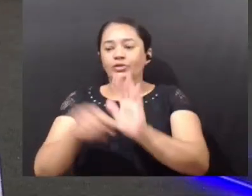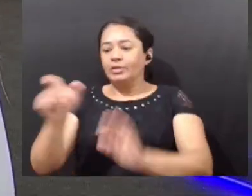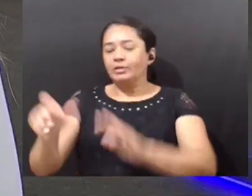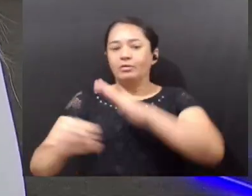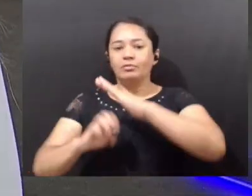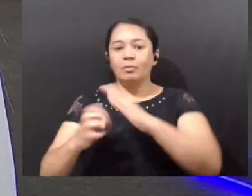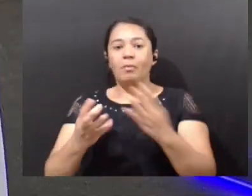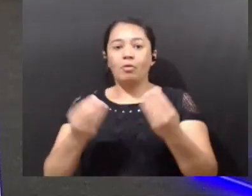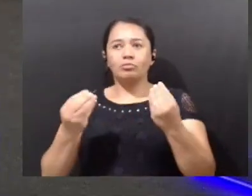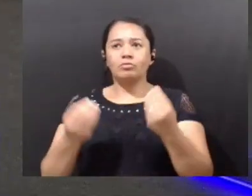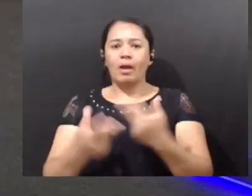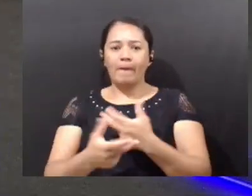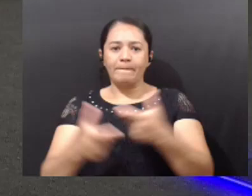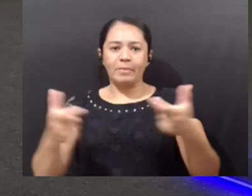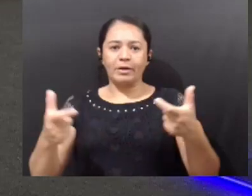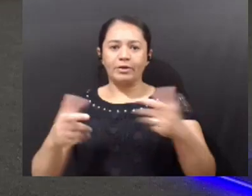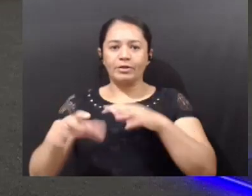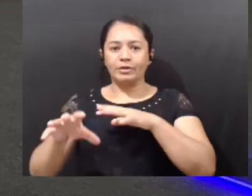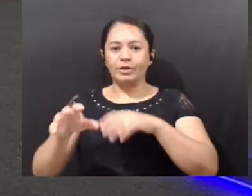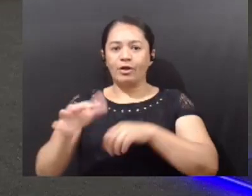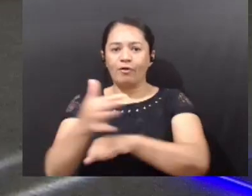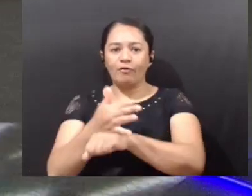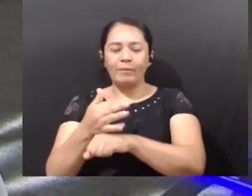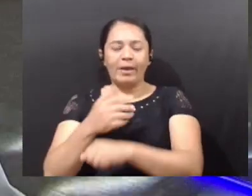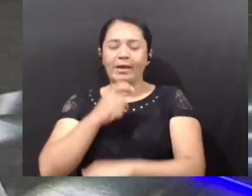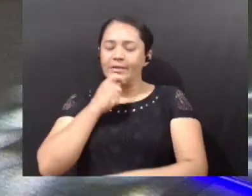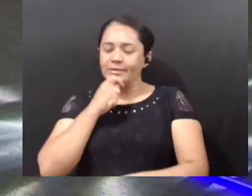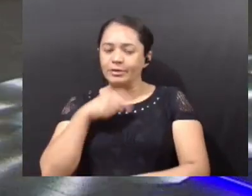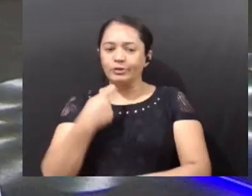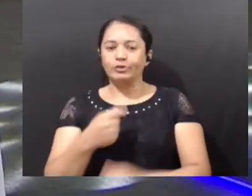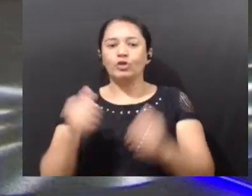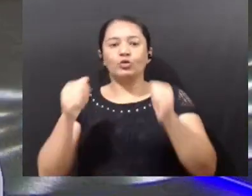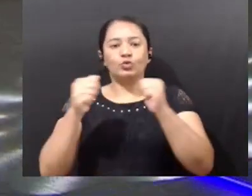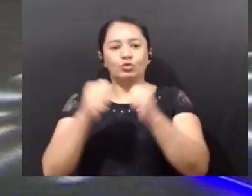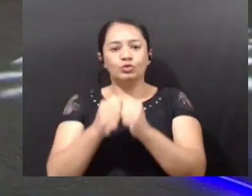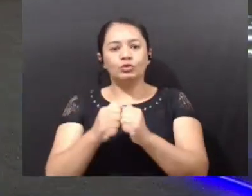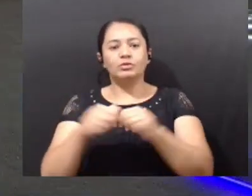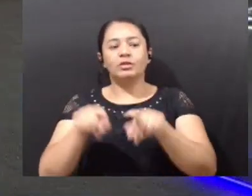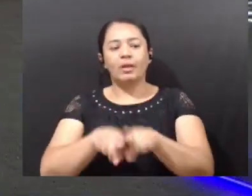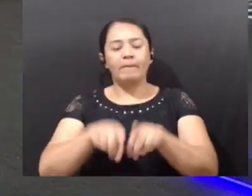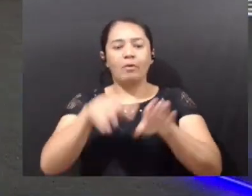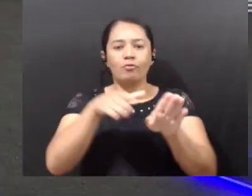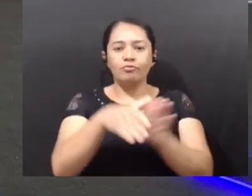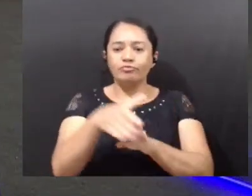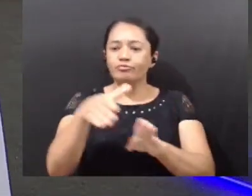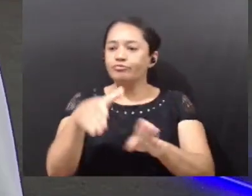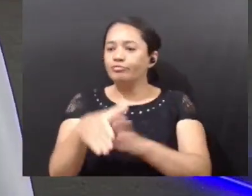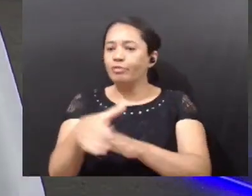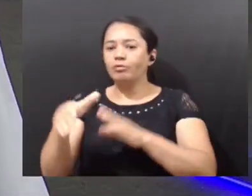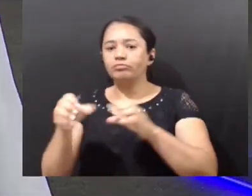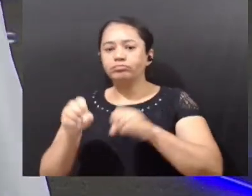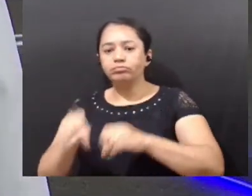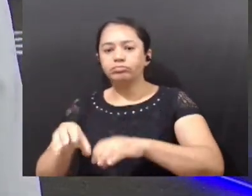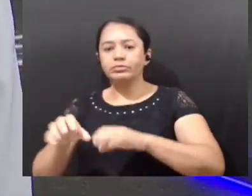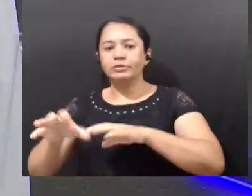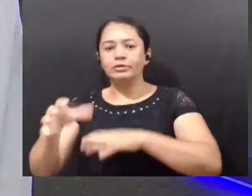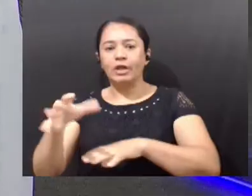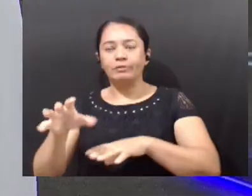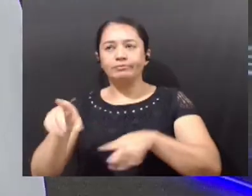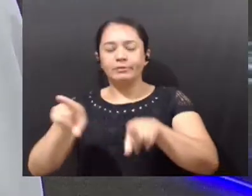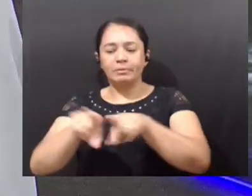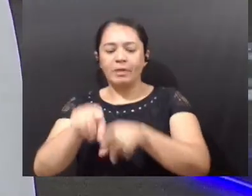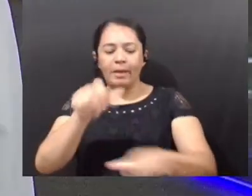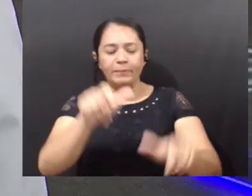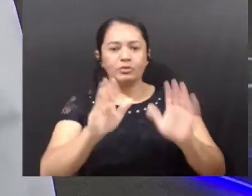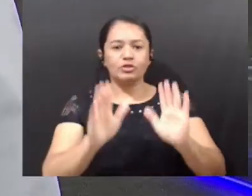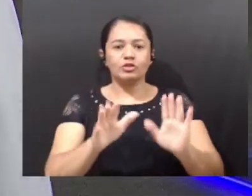estão formalizados, então a gente está aqui também orientando na formalização. Aqueles que já estão formalizados têm